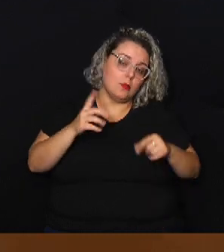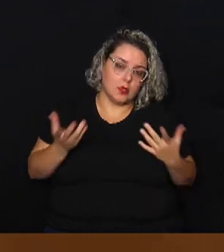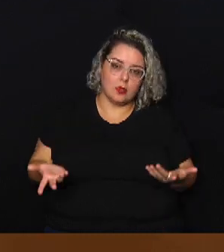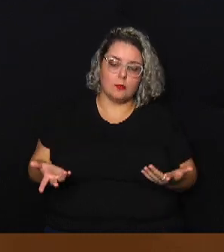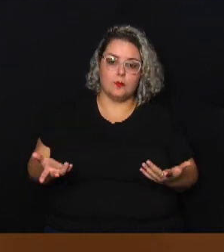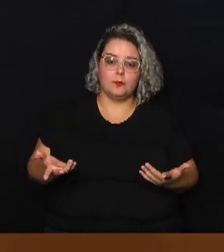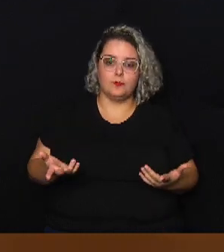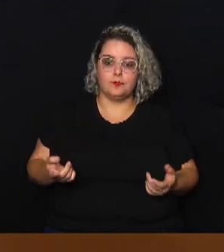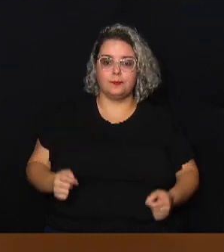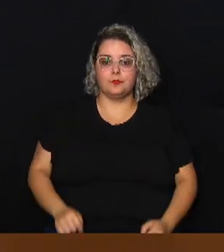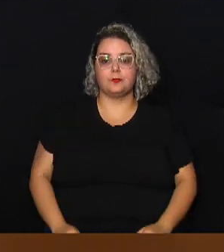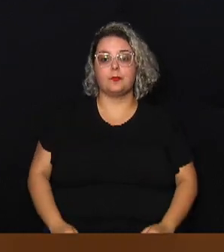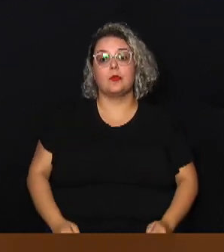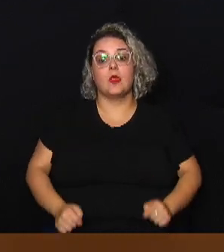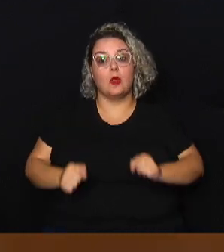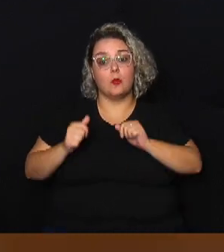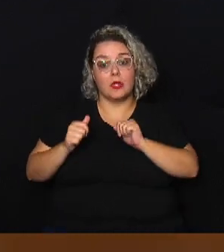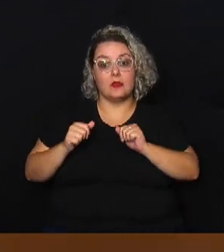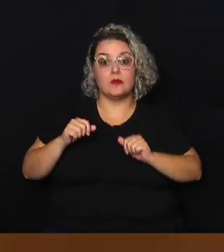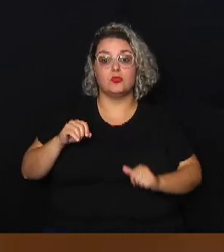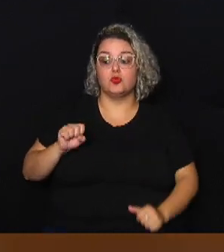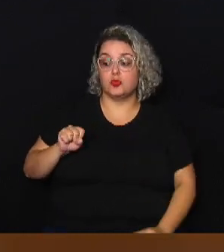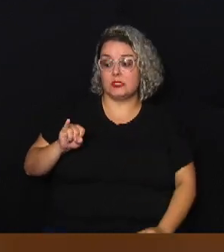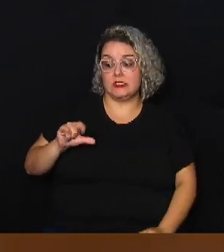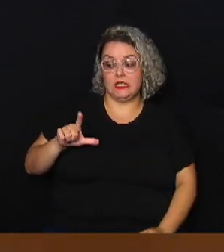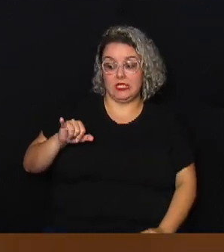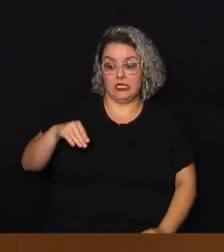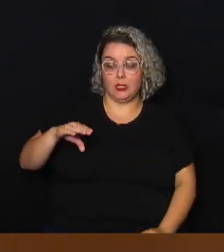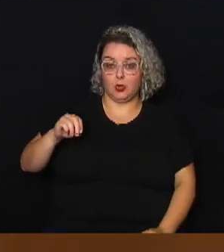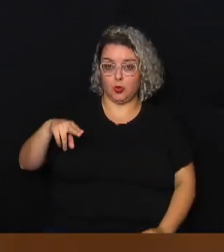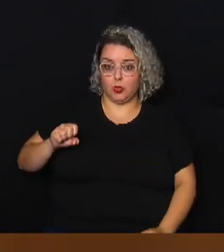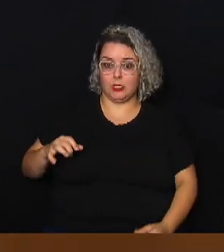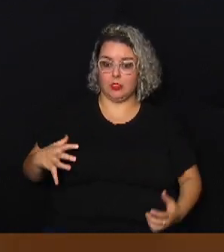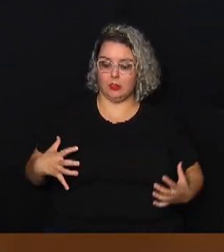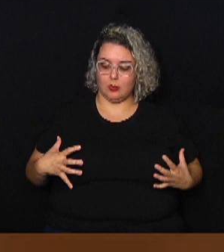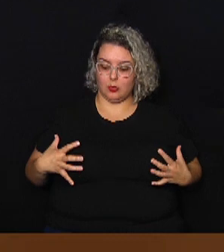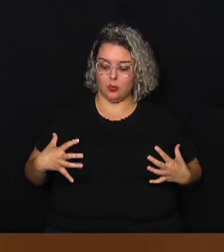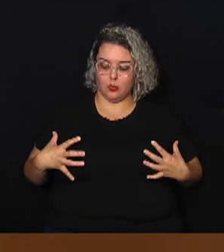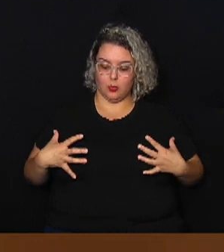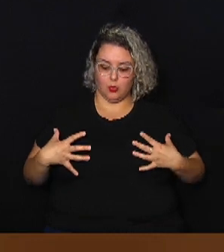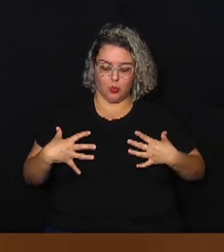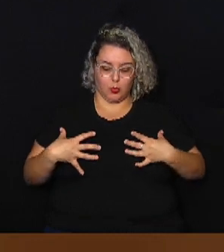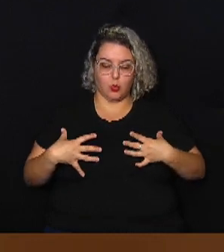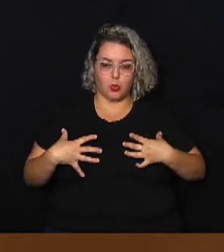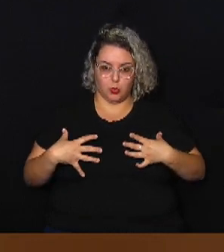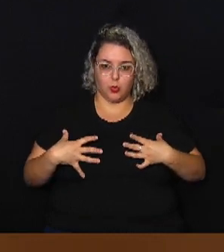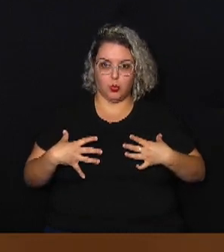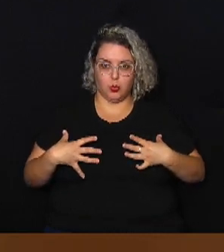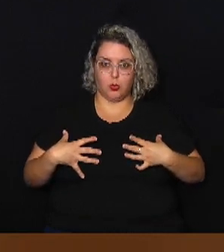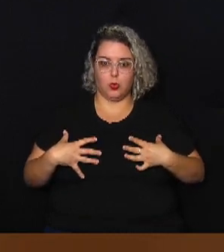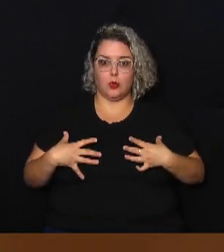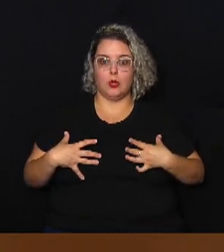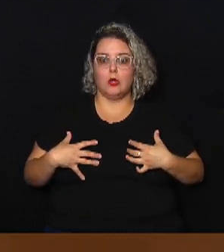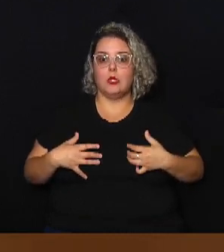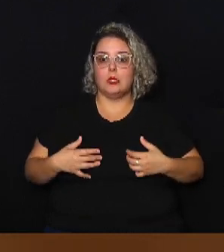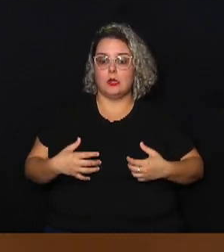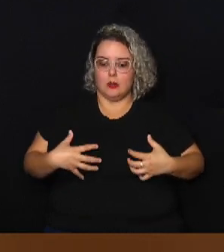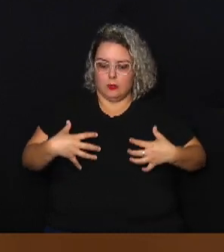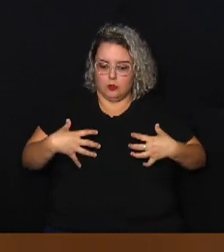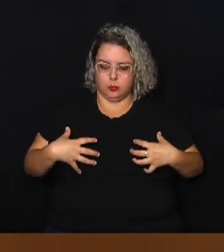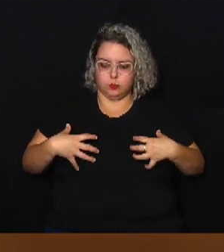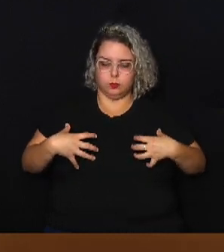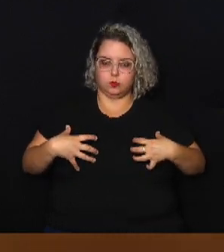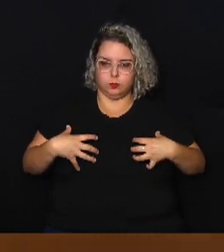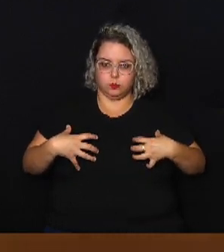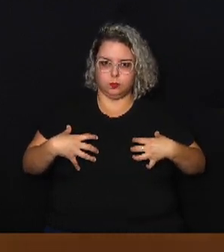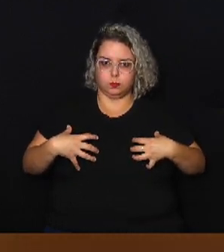vantagem do implante de silicone é que ele dá forma para a mama, ele dá consistência e ele tem